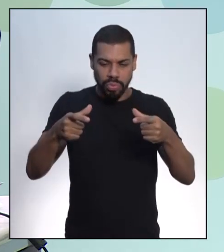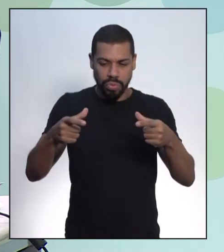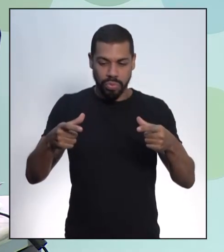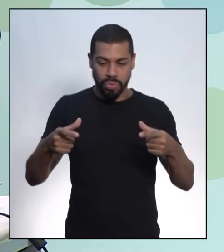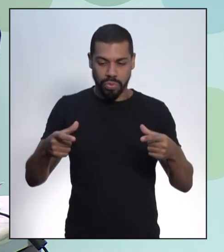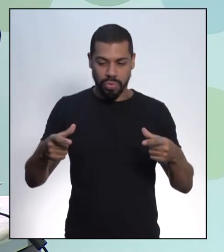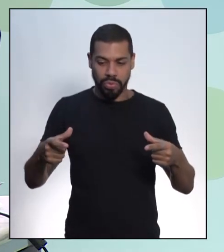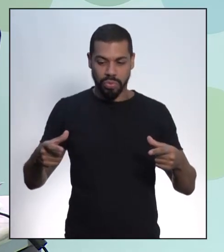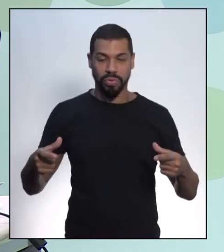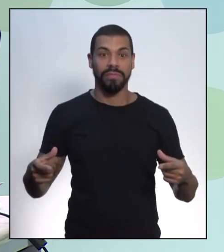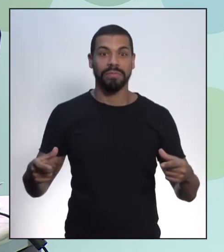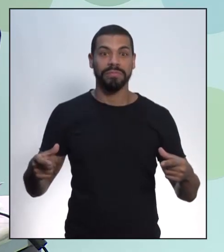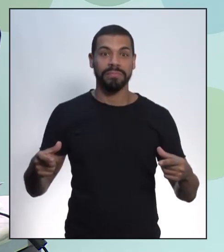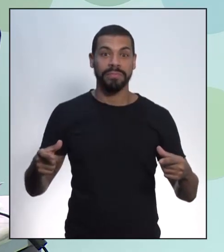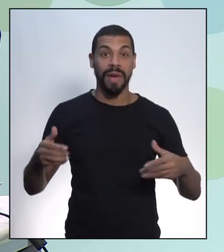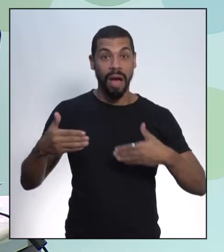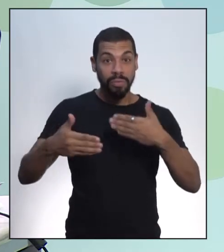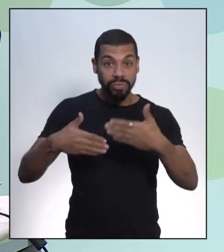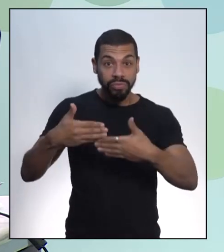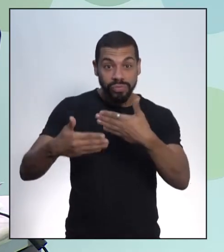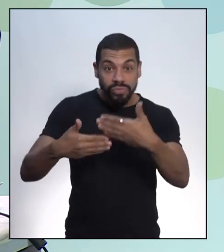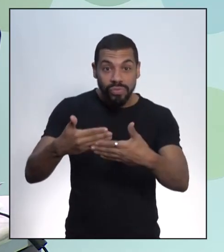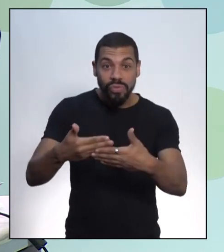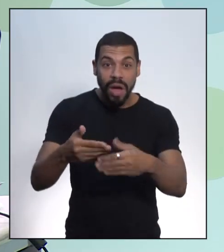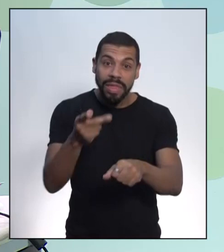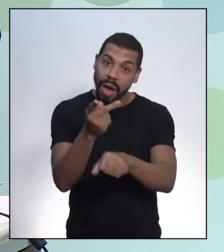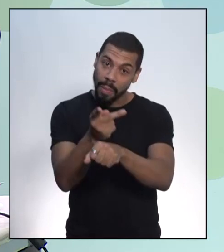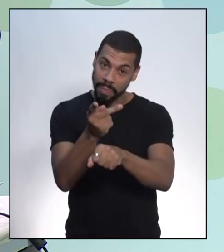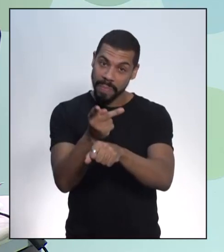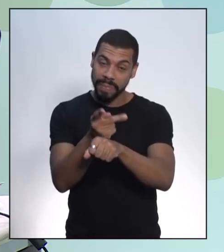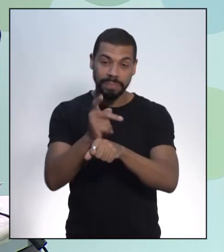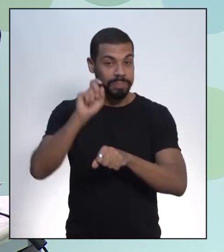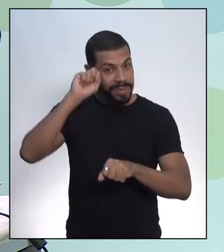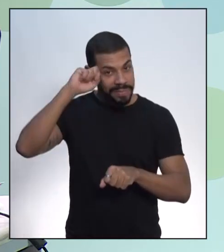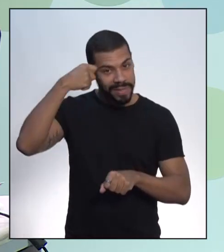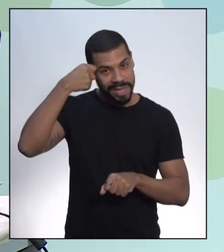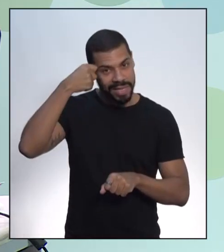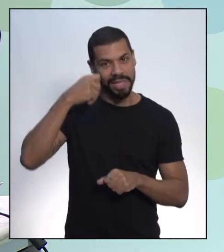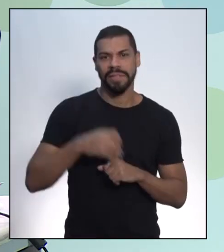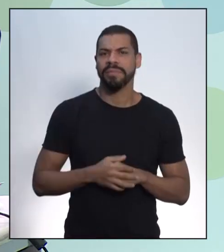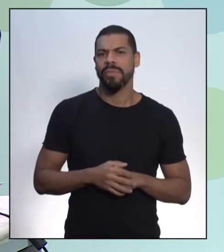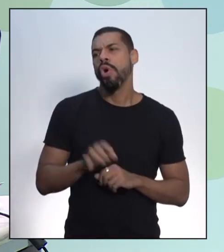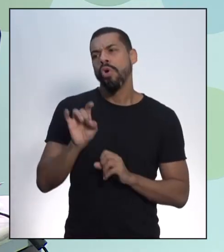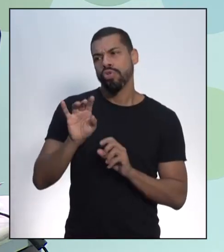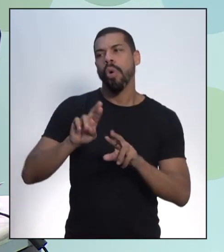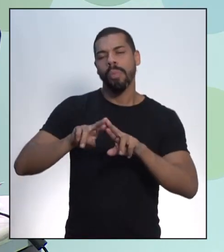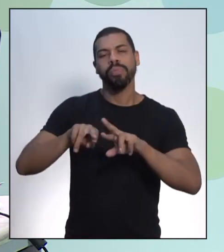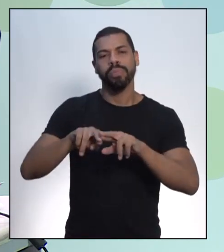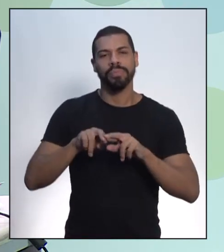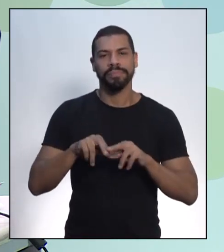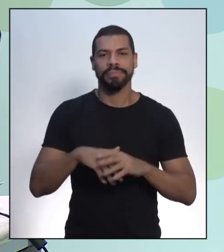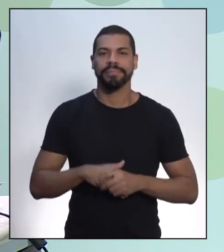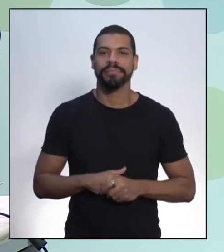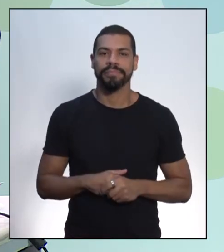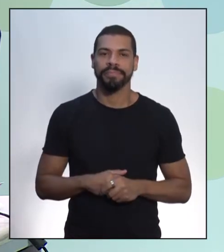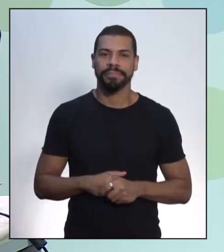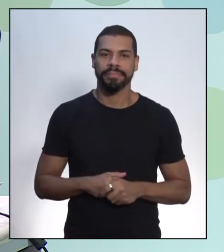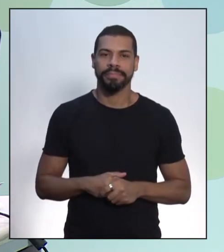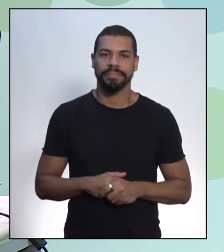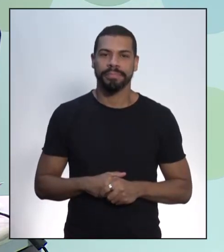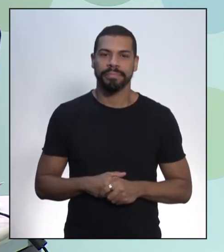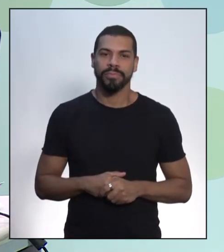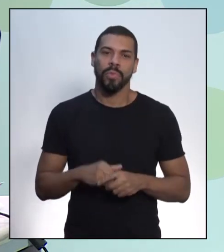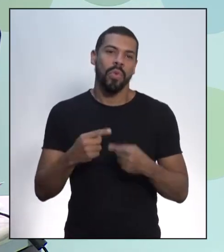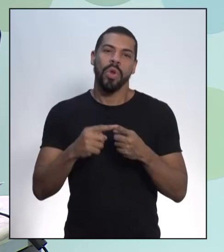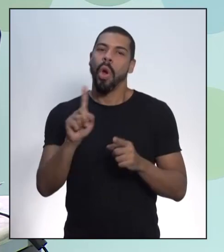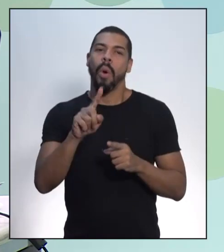Da areia, da pedra, até chegar no carvão para poder fazer a filtragem. Simplesmente só por causa da gramatura. Não especificamente porque ser